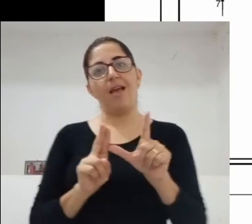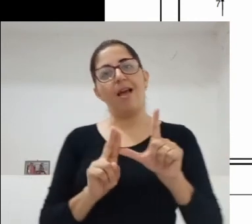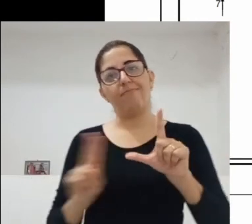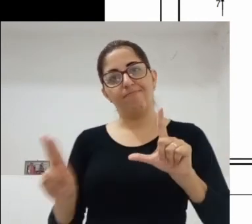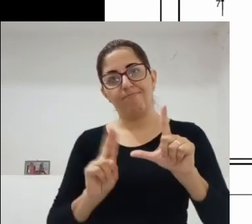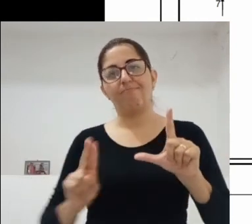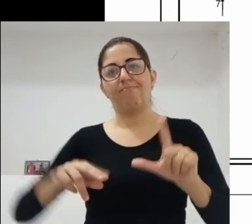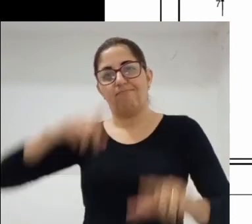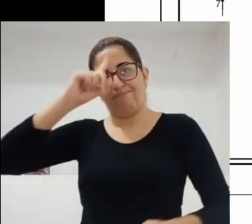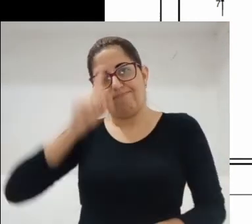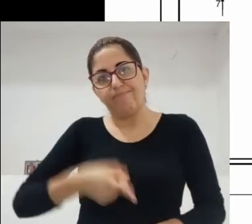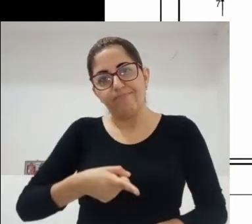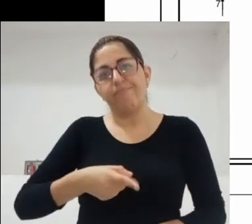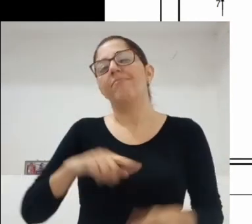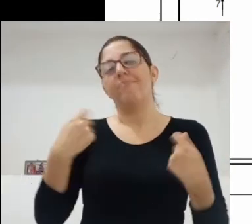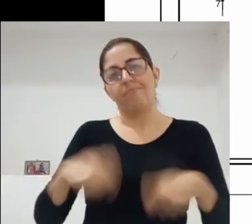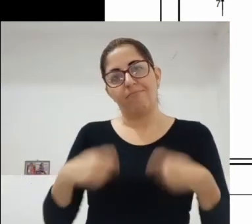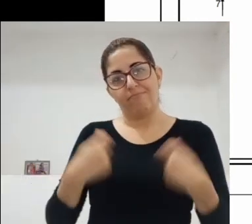esse desenho.